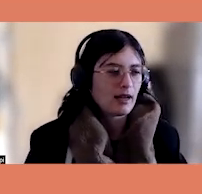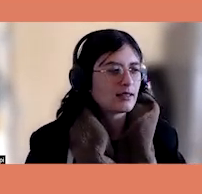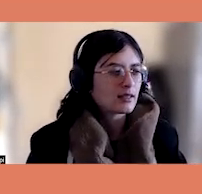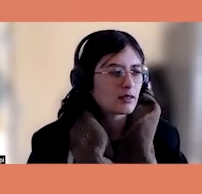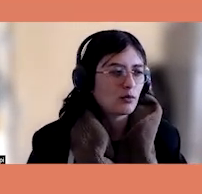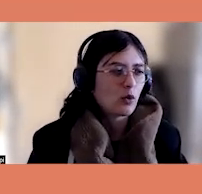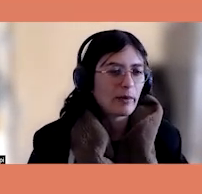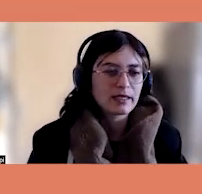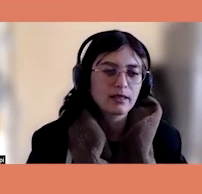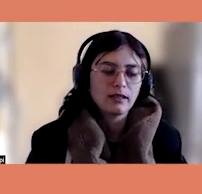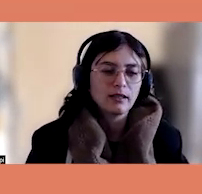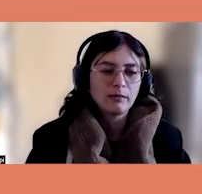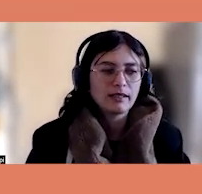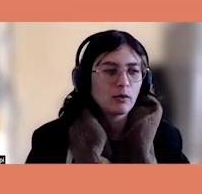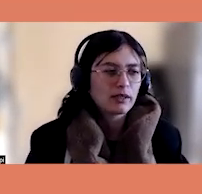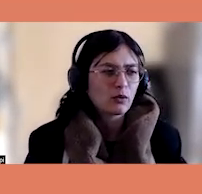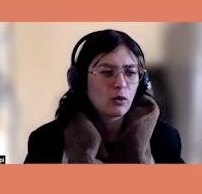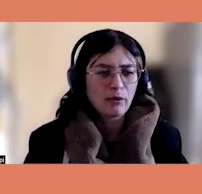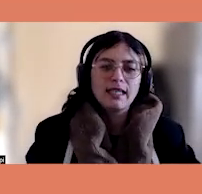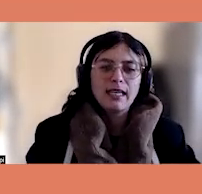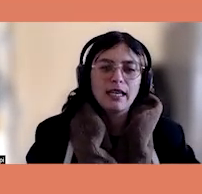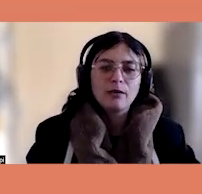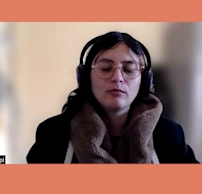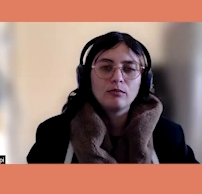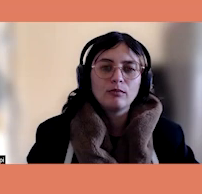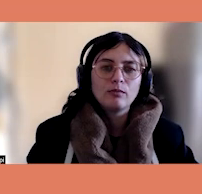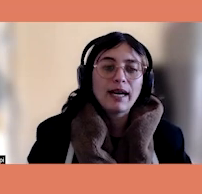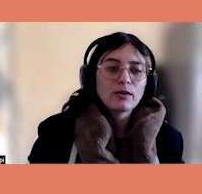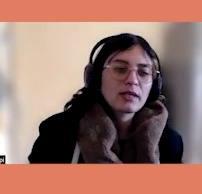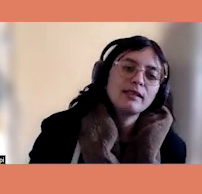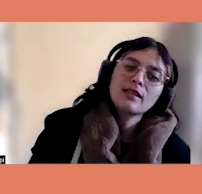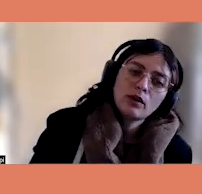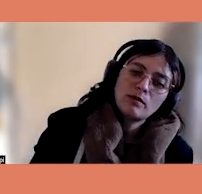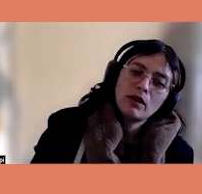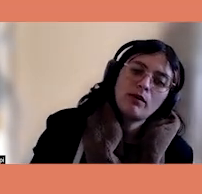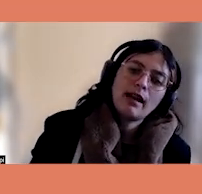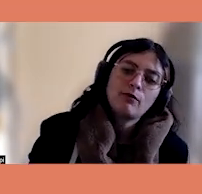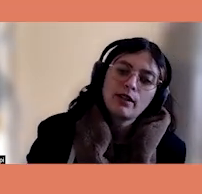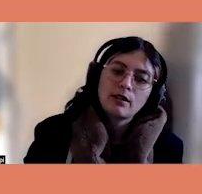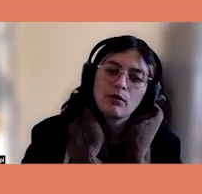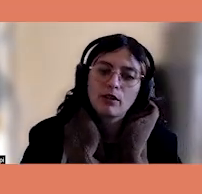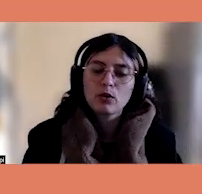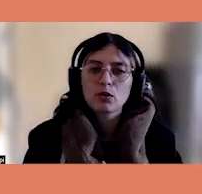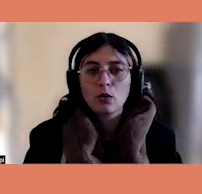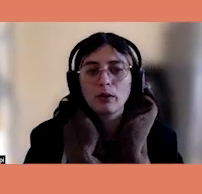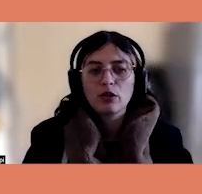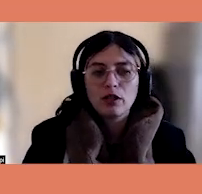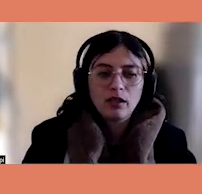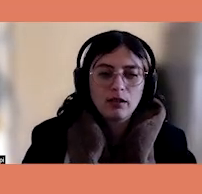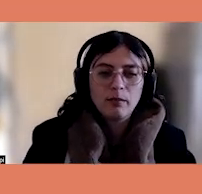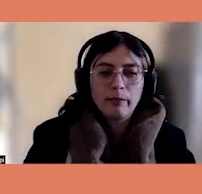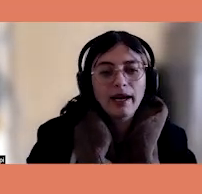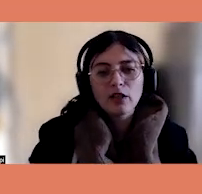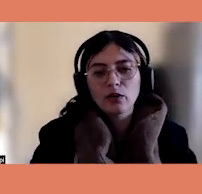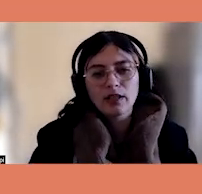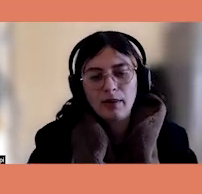Sempre tem, né? Esses que são um pouco mais padrão global. Mas o Sirgas 2000, ele foi desenvolvido sob